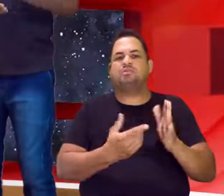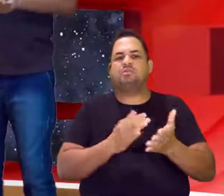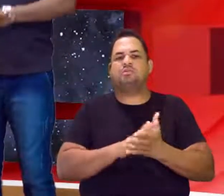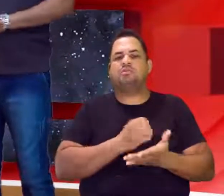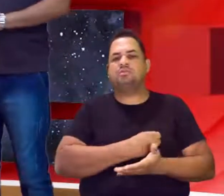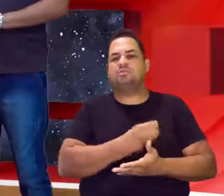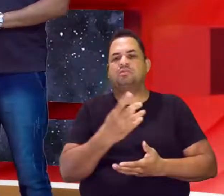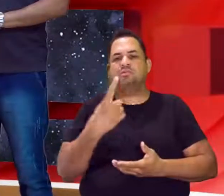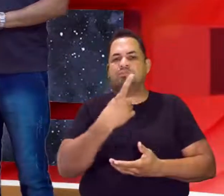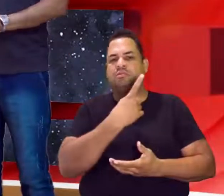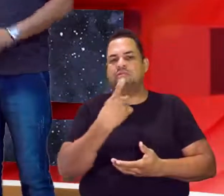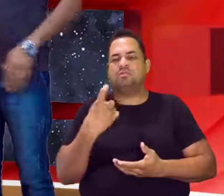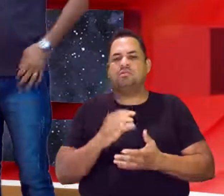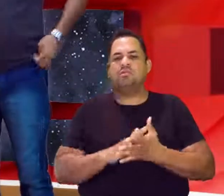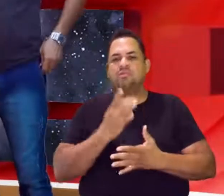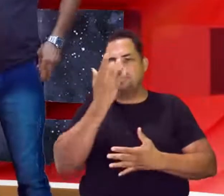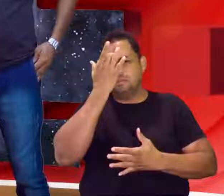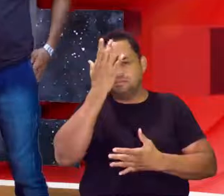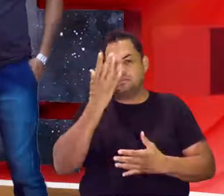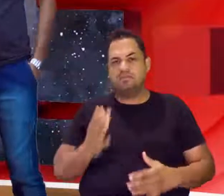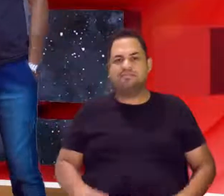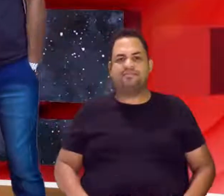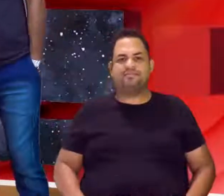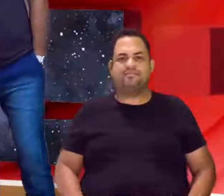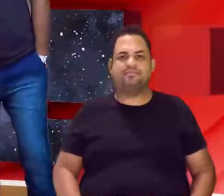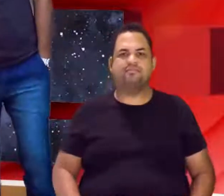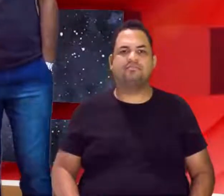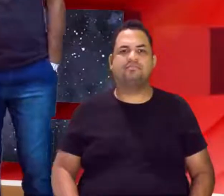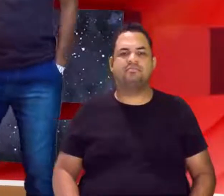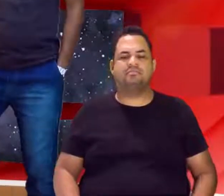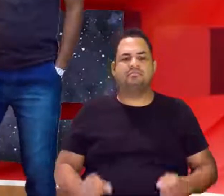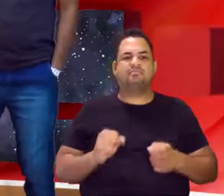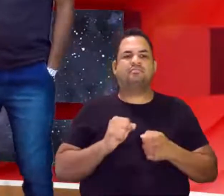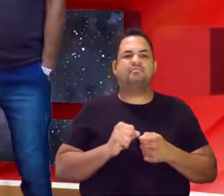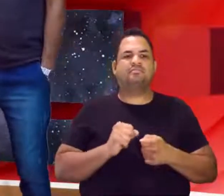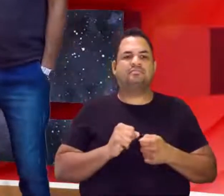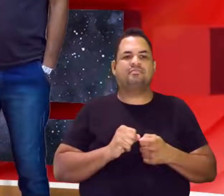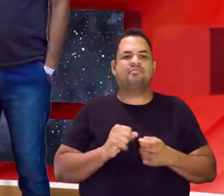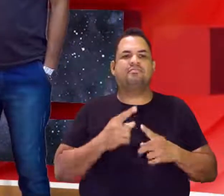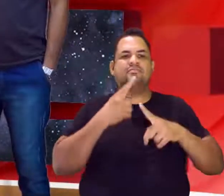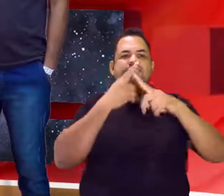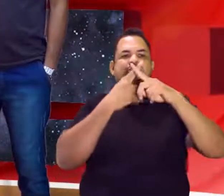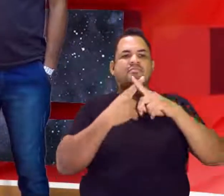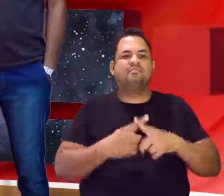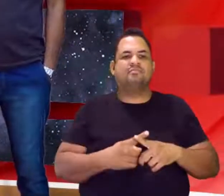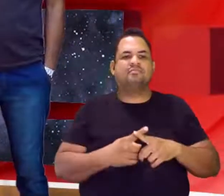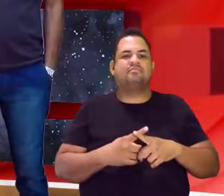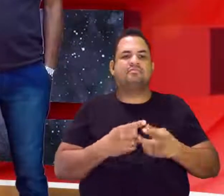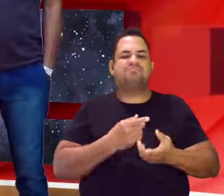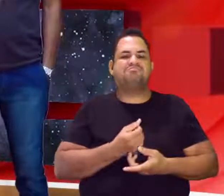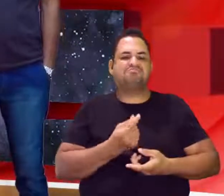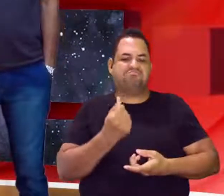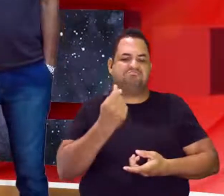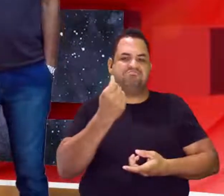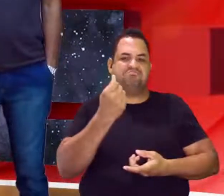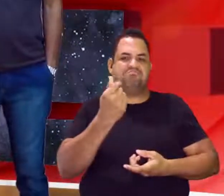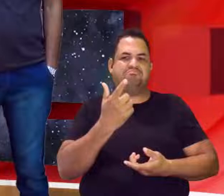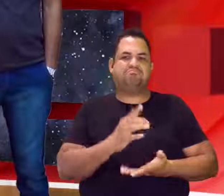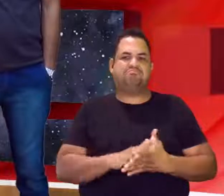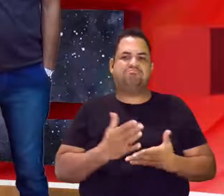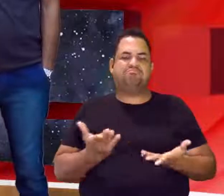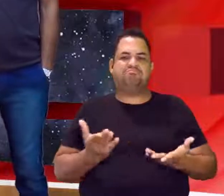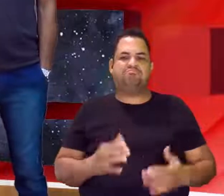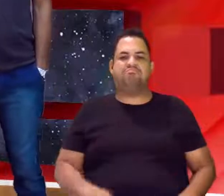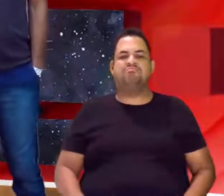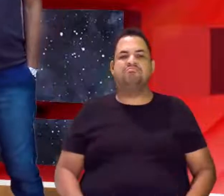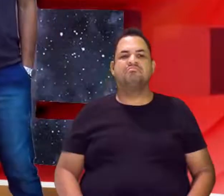aí. Muito Perfeito. fácil, né? Então agora é só a gente fazer isso multiplicando pelo preço. E ver né? qual que deu mais dinheiro. Ah, então